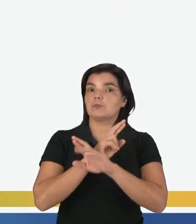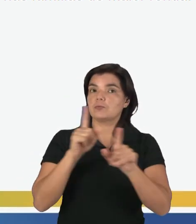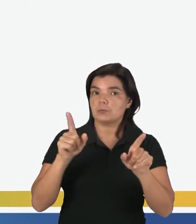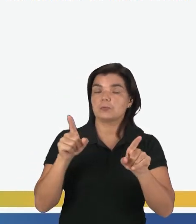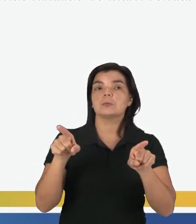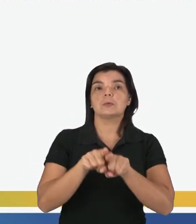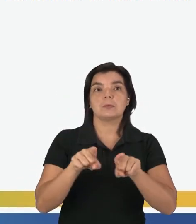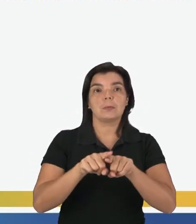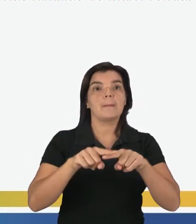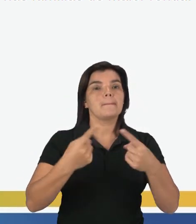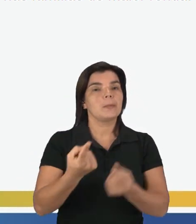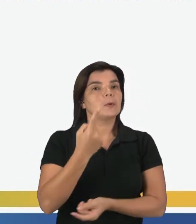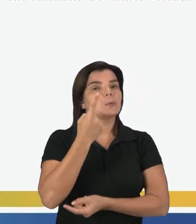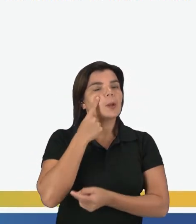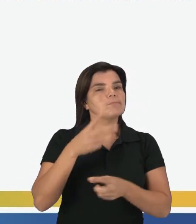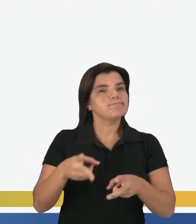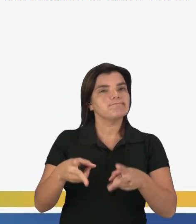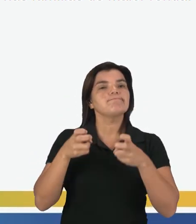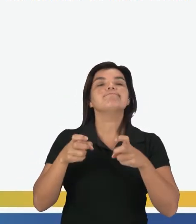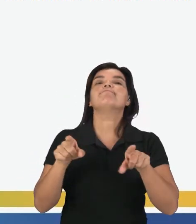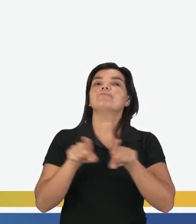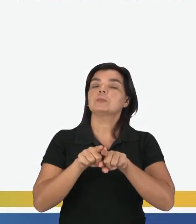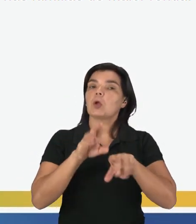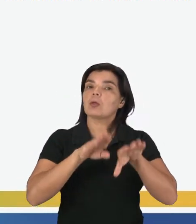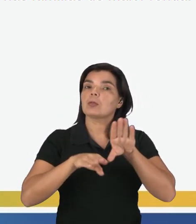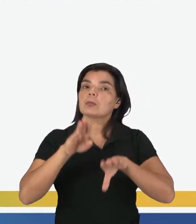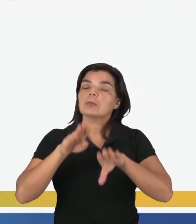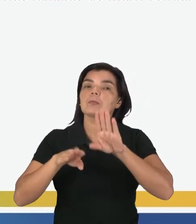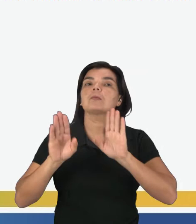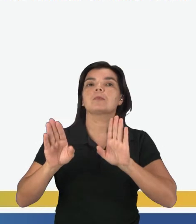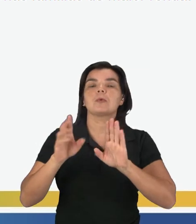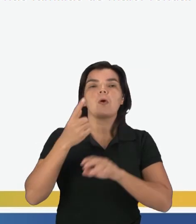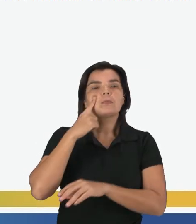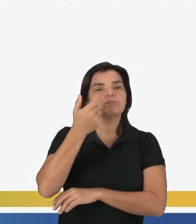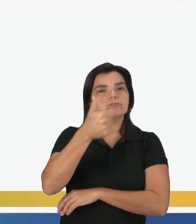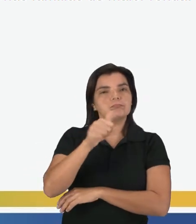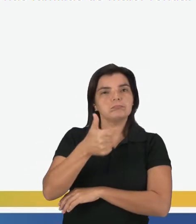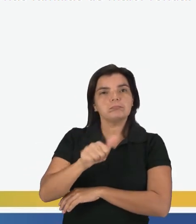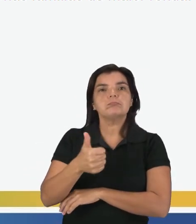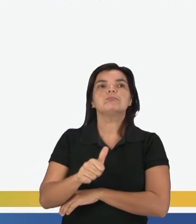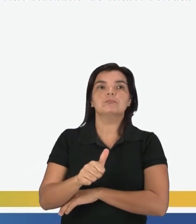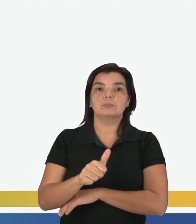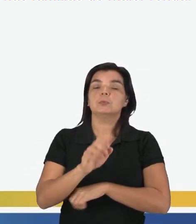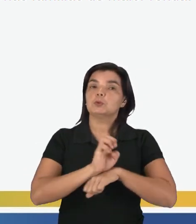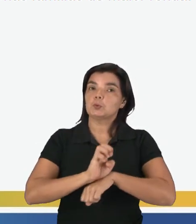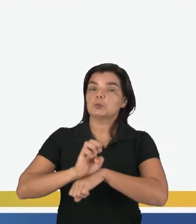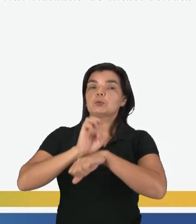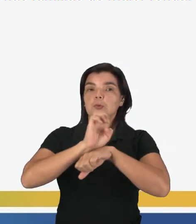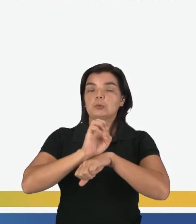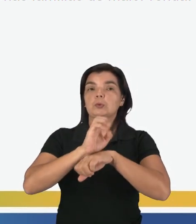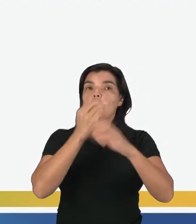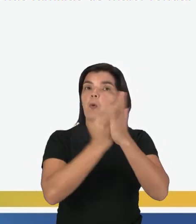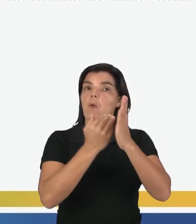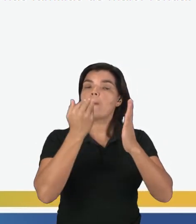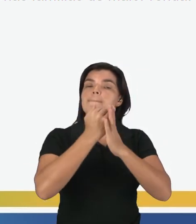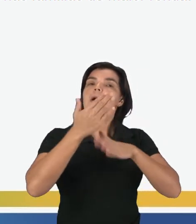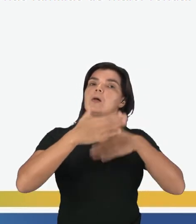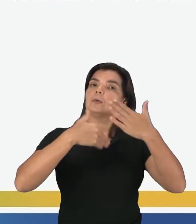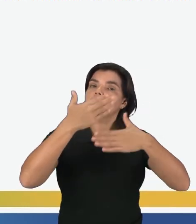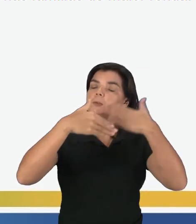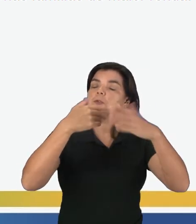diferente, mas vamos perceber que à medida que você verifica estados com maior